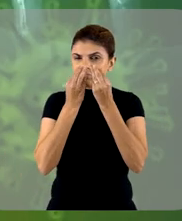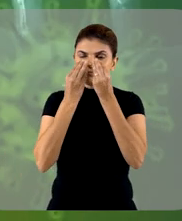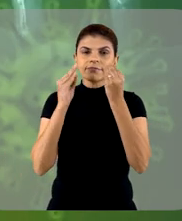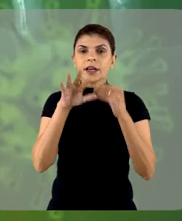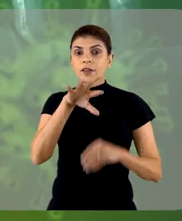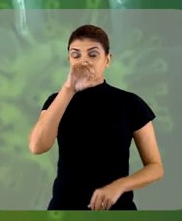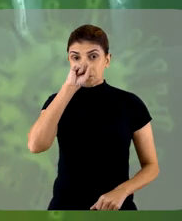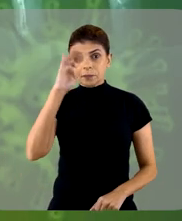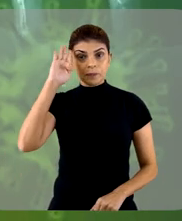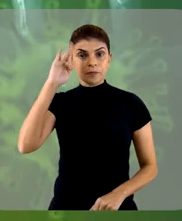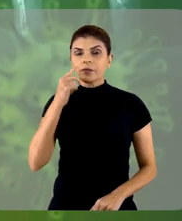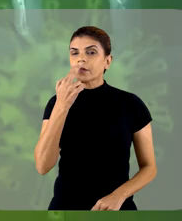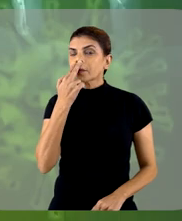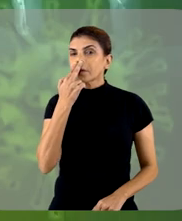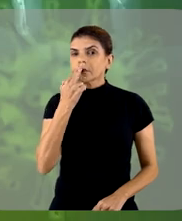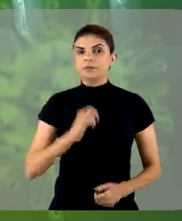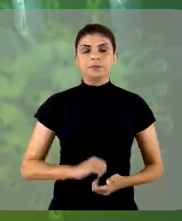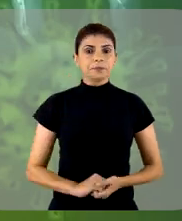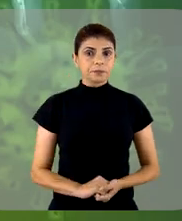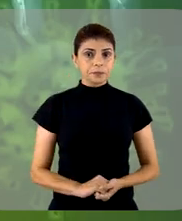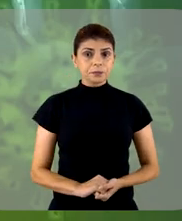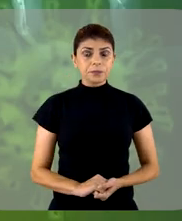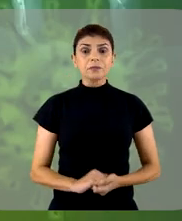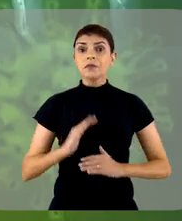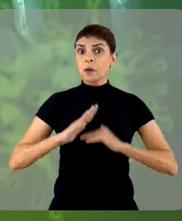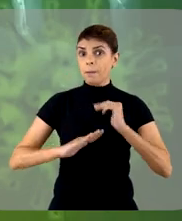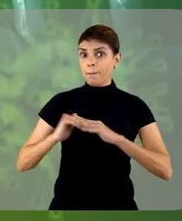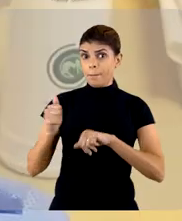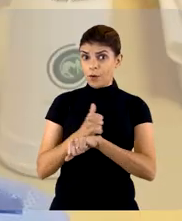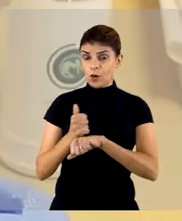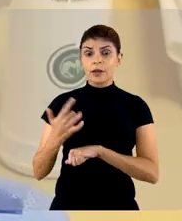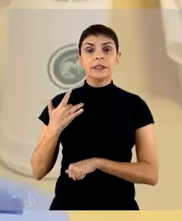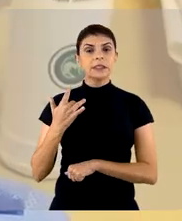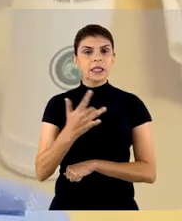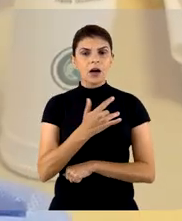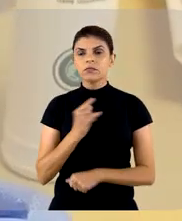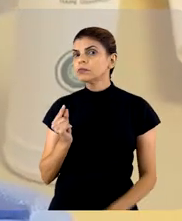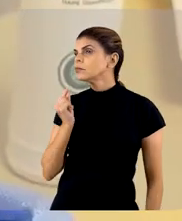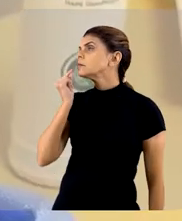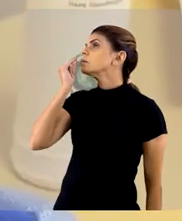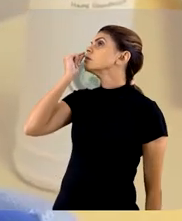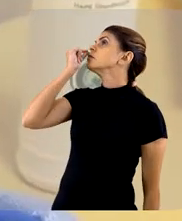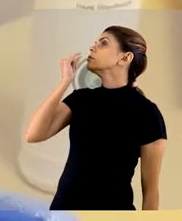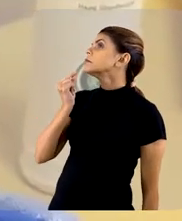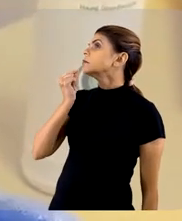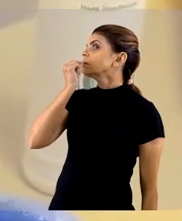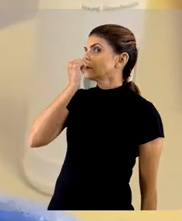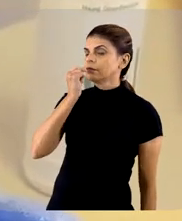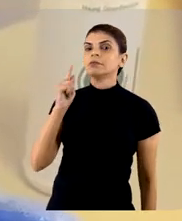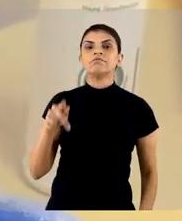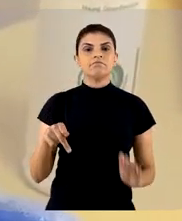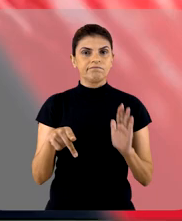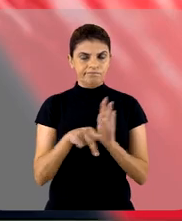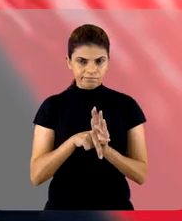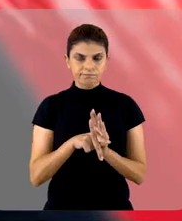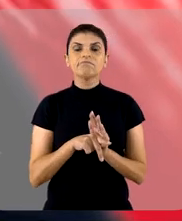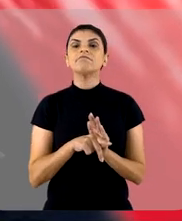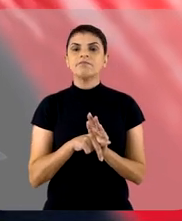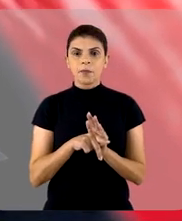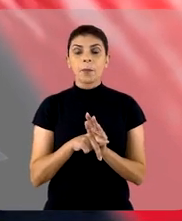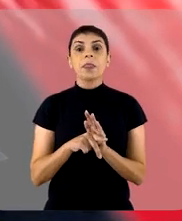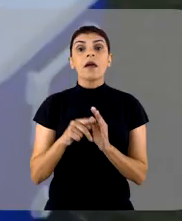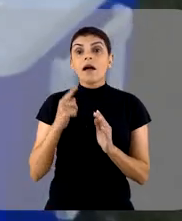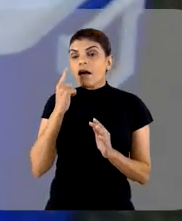de entrada as vias aéreas superiores. Então, os profissionais de saúde coletam essa amostra biológica, né, as secreções de vias